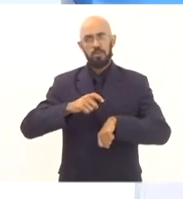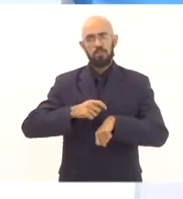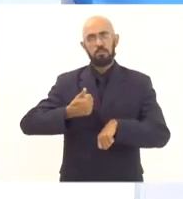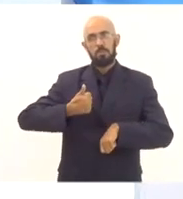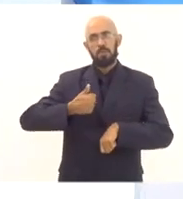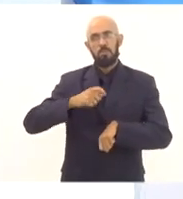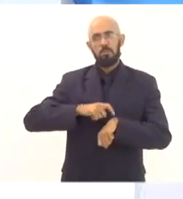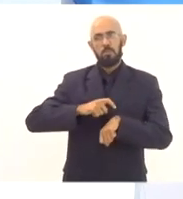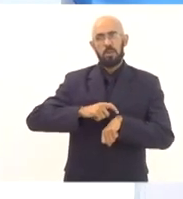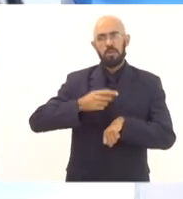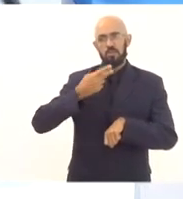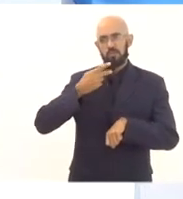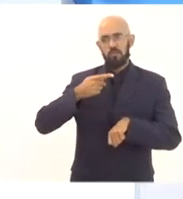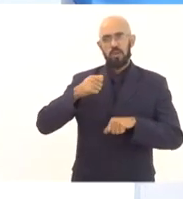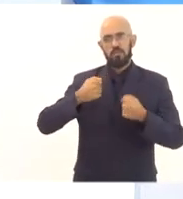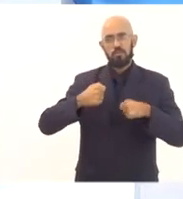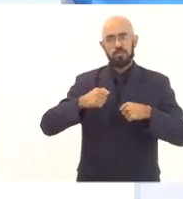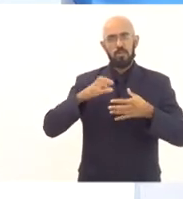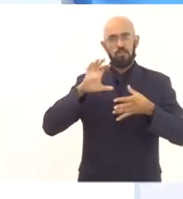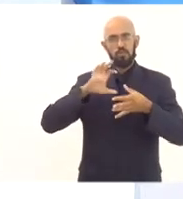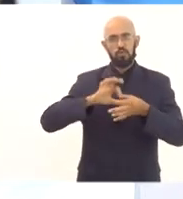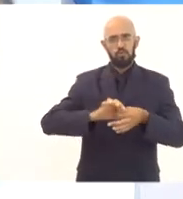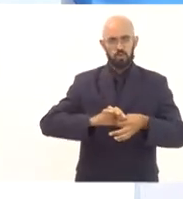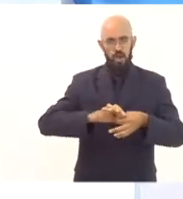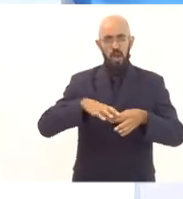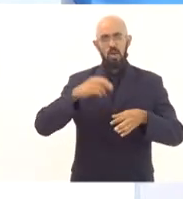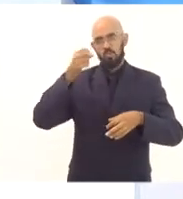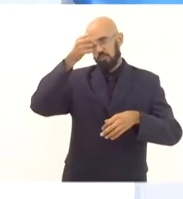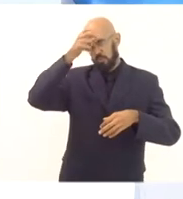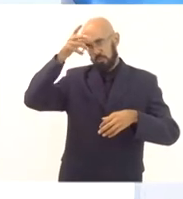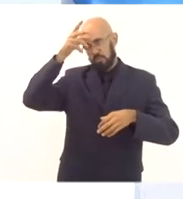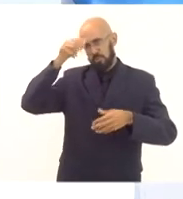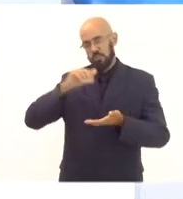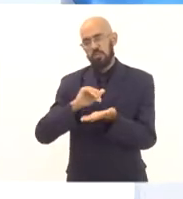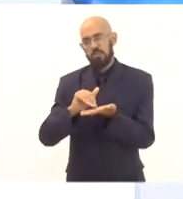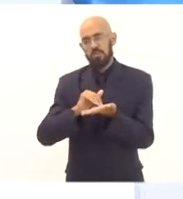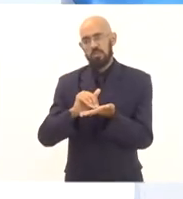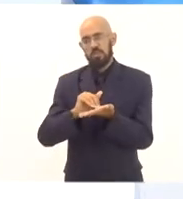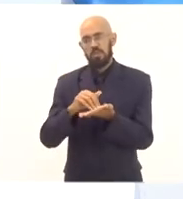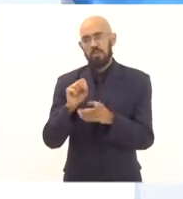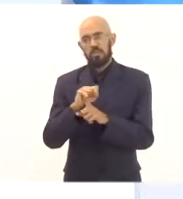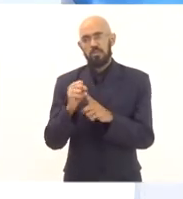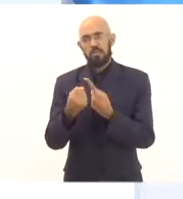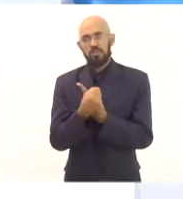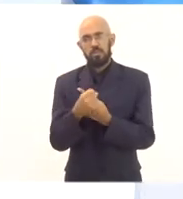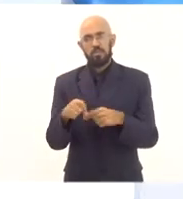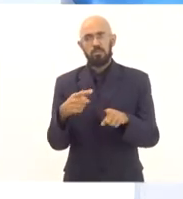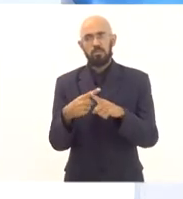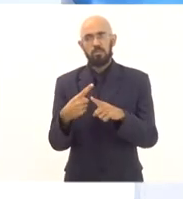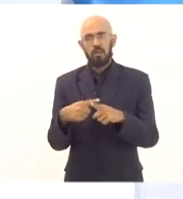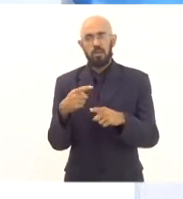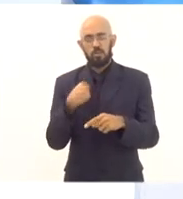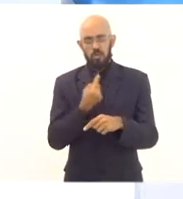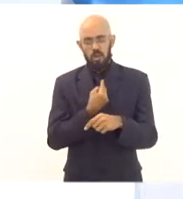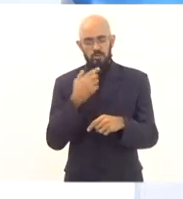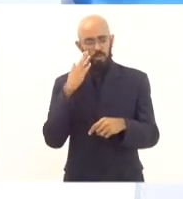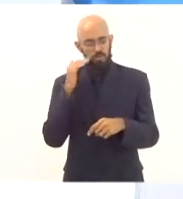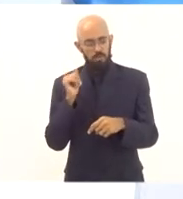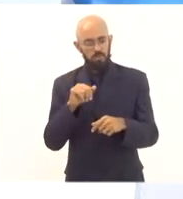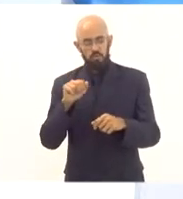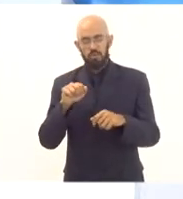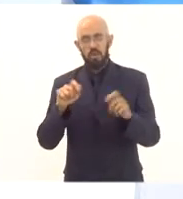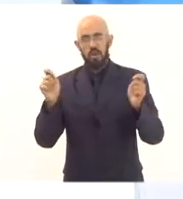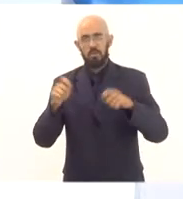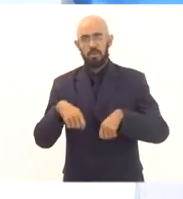já dizia da necessidade de integrarmos os municípios através das secretarias de assistência porque a gente sabia que o recurso